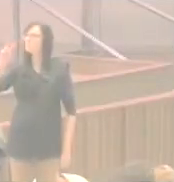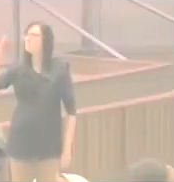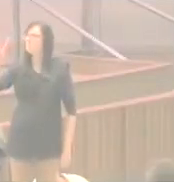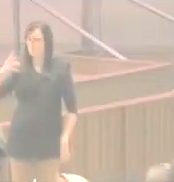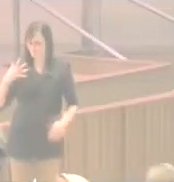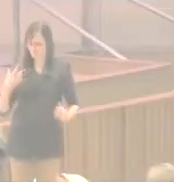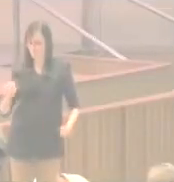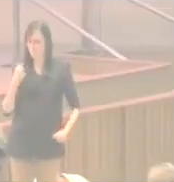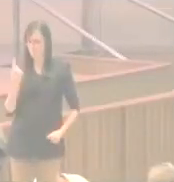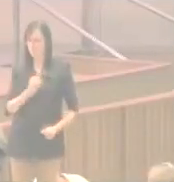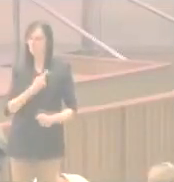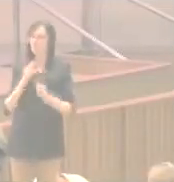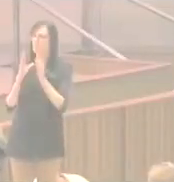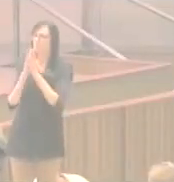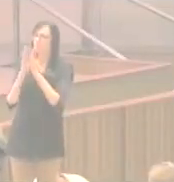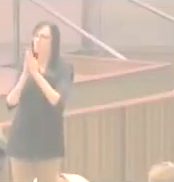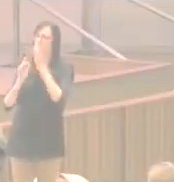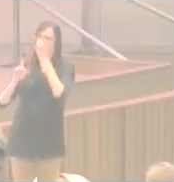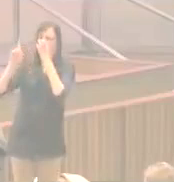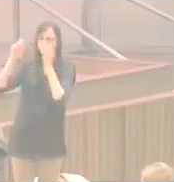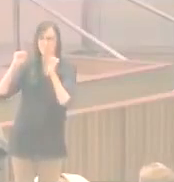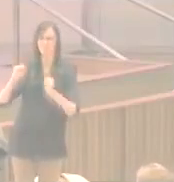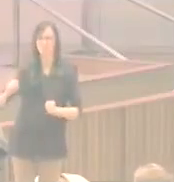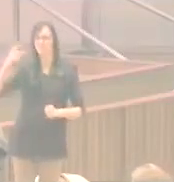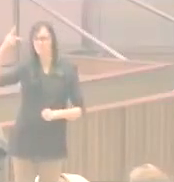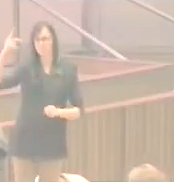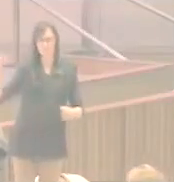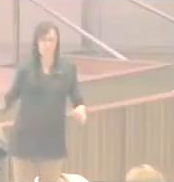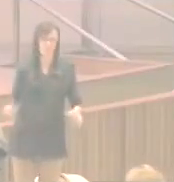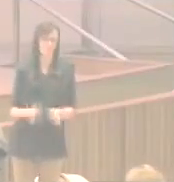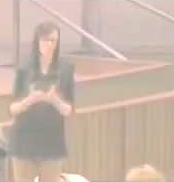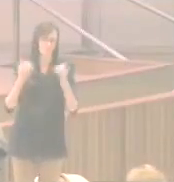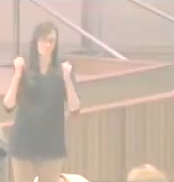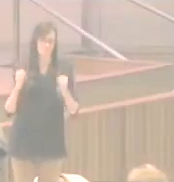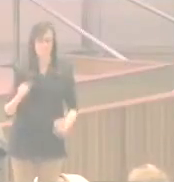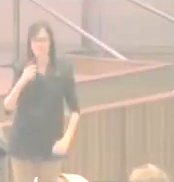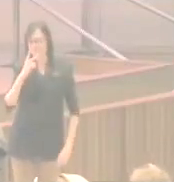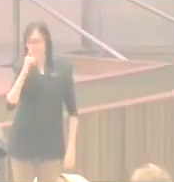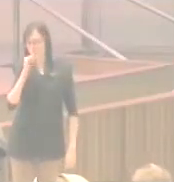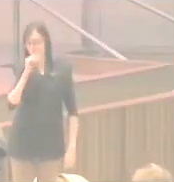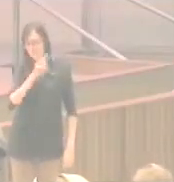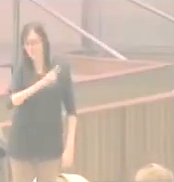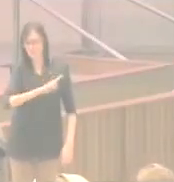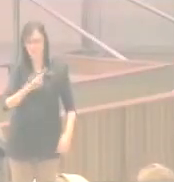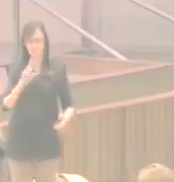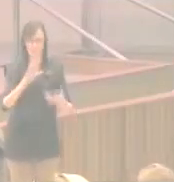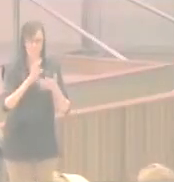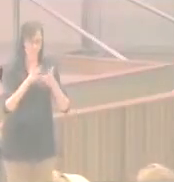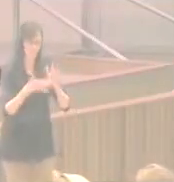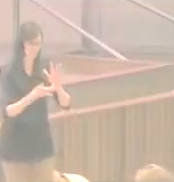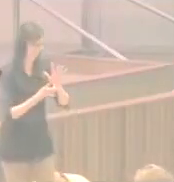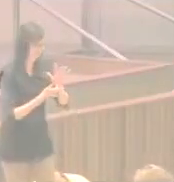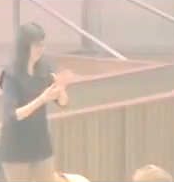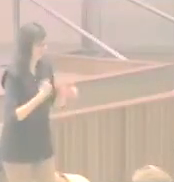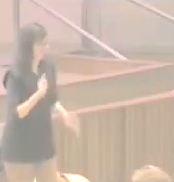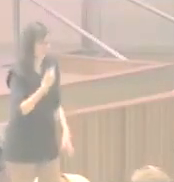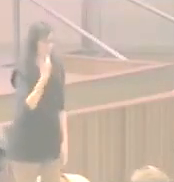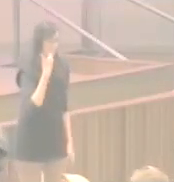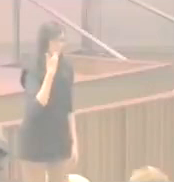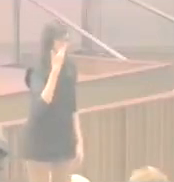oração. E faz o teu milagre, Pai. Em nome de Jesus eu te